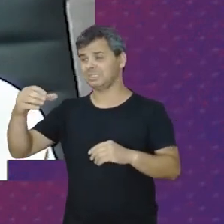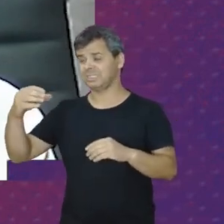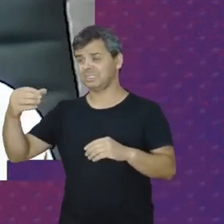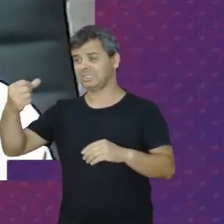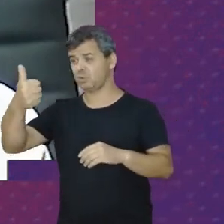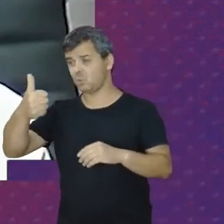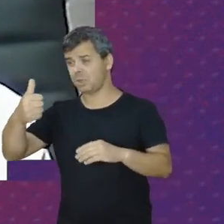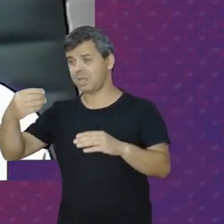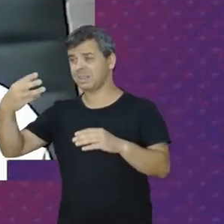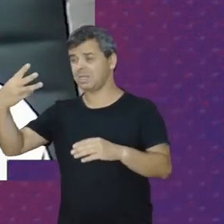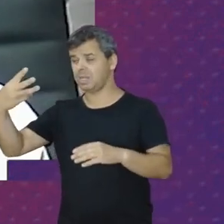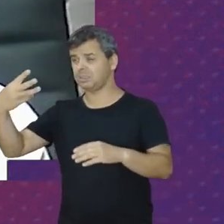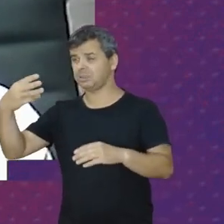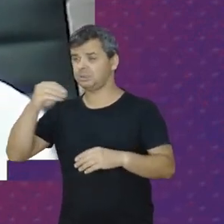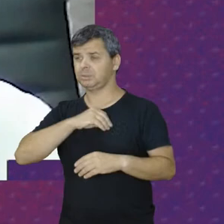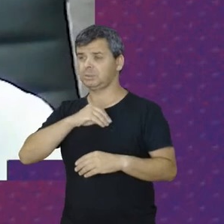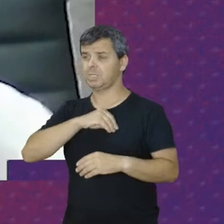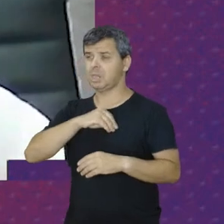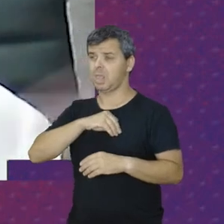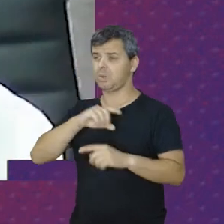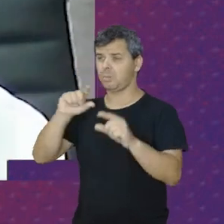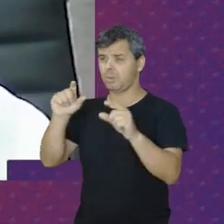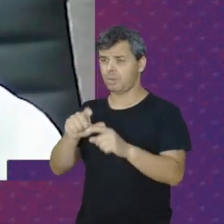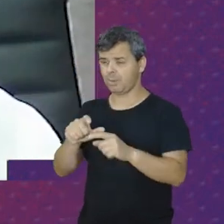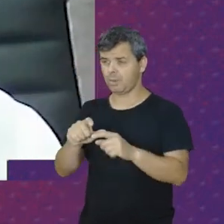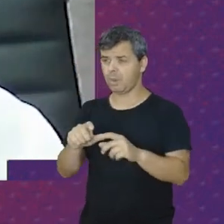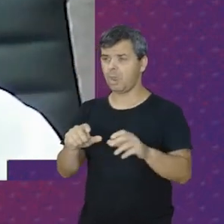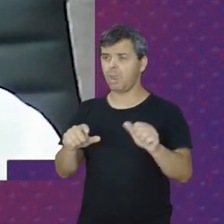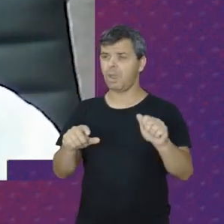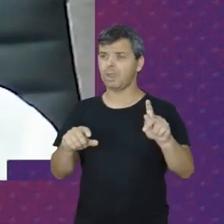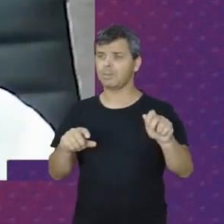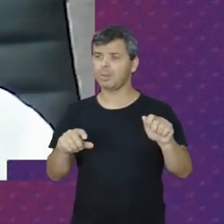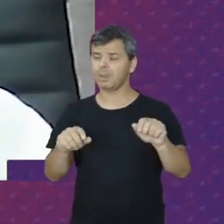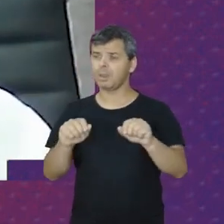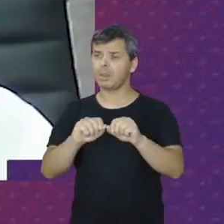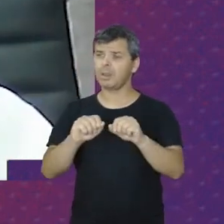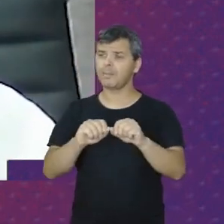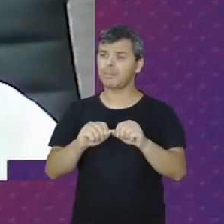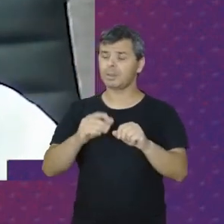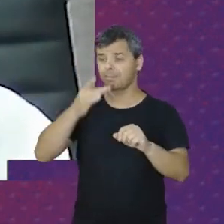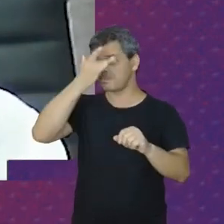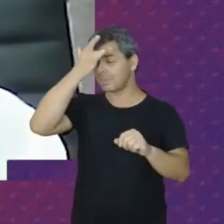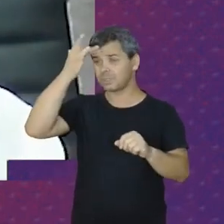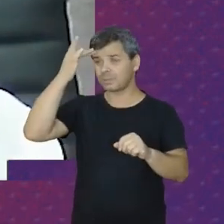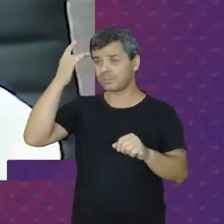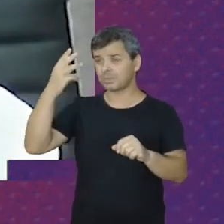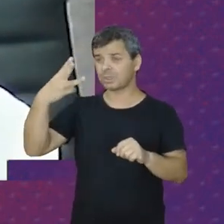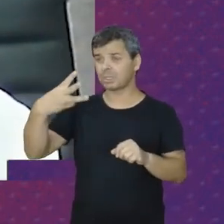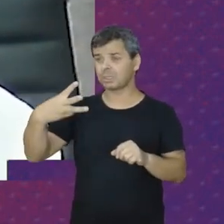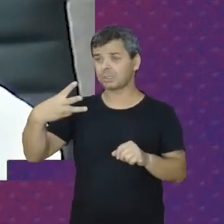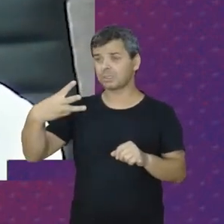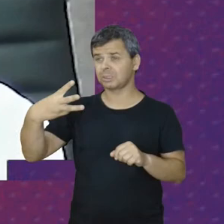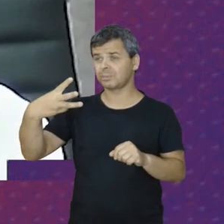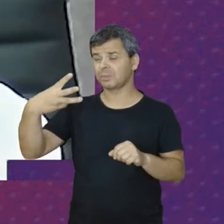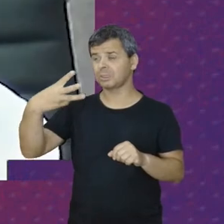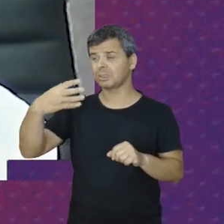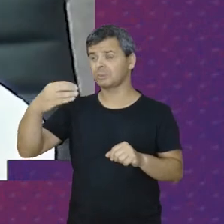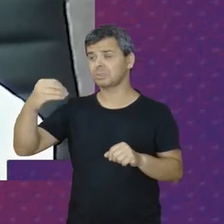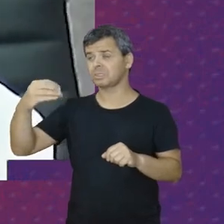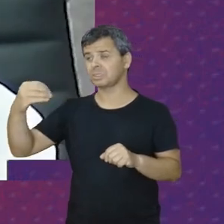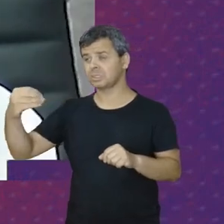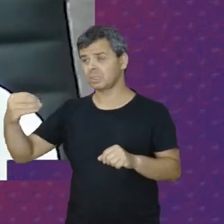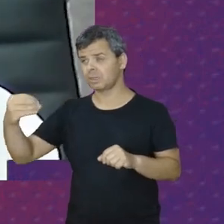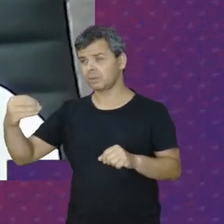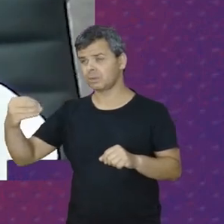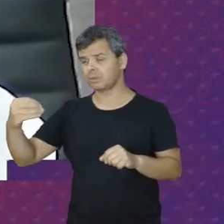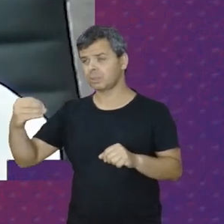1. Nós fizemos o SPAR, Programa de Arrendamento Residencial, para 330 cada um,